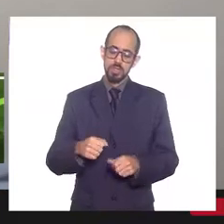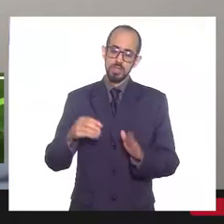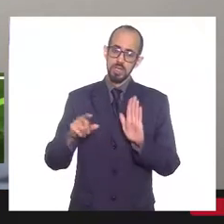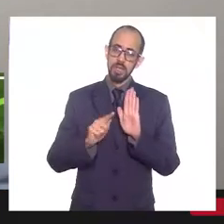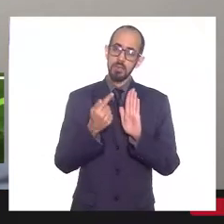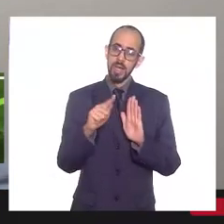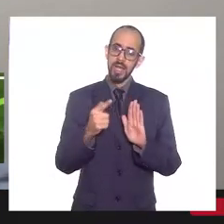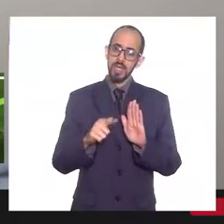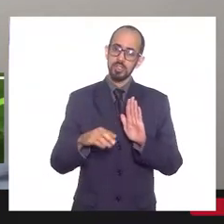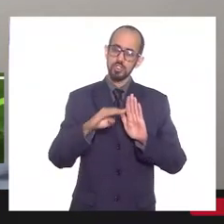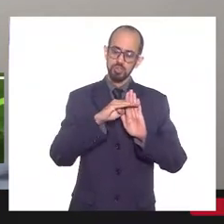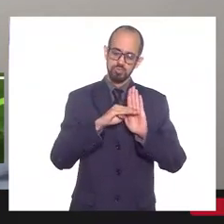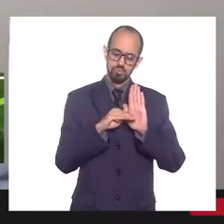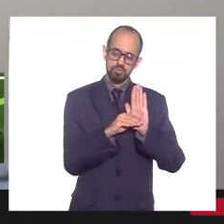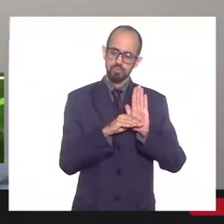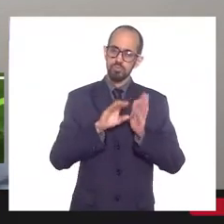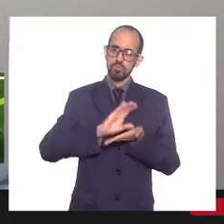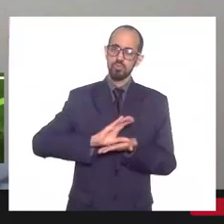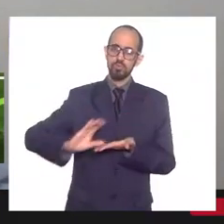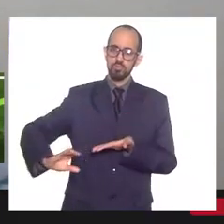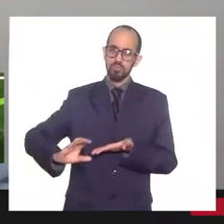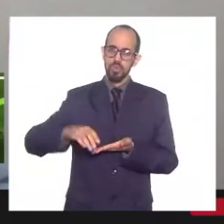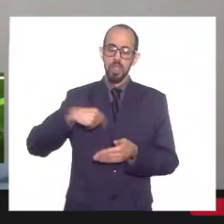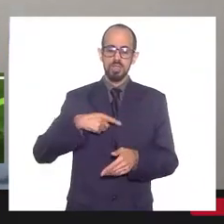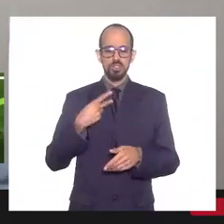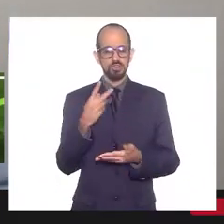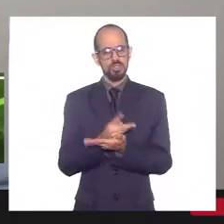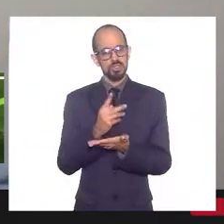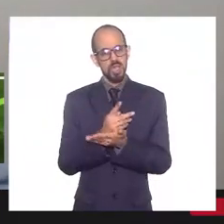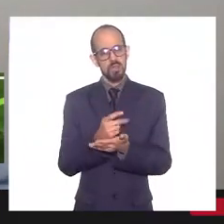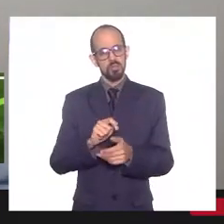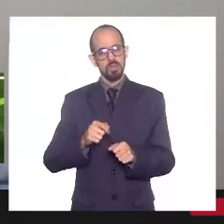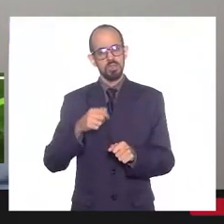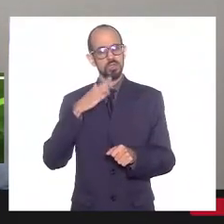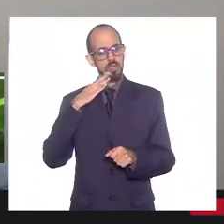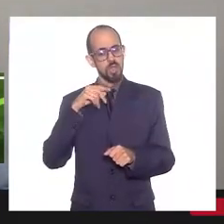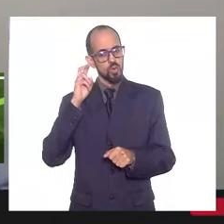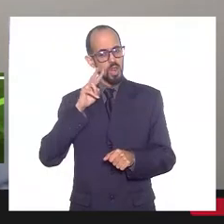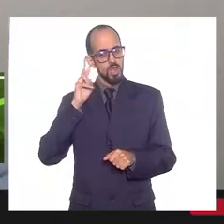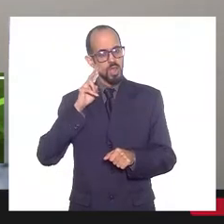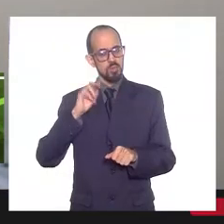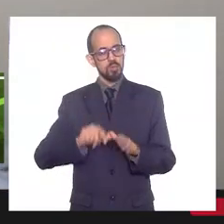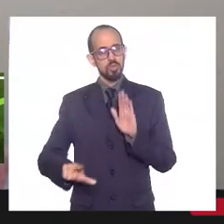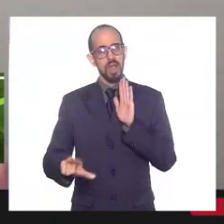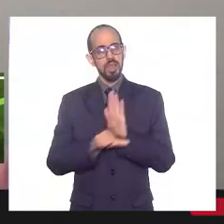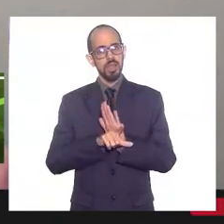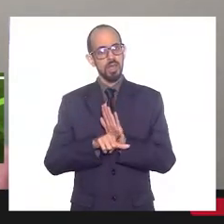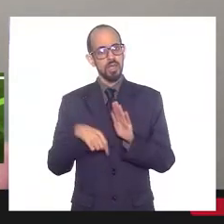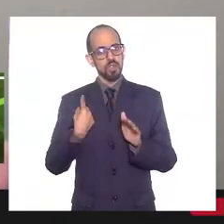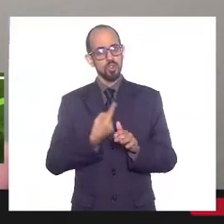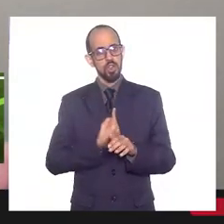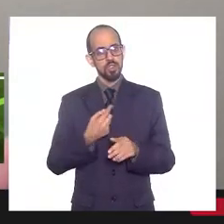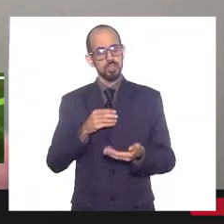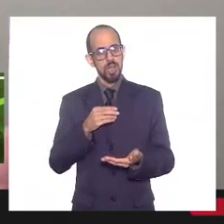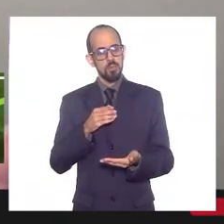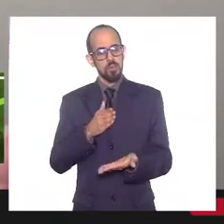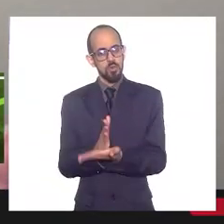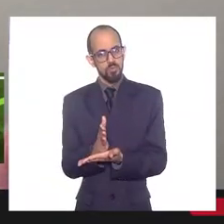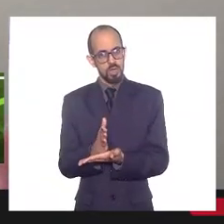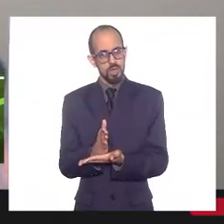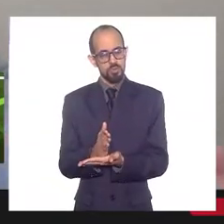dar para dar like de financeiro a lei que nós já provamos que eu sempre lembro aqui pertinho Oi Renata religiosa no contexto escolar